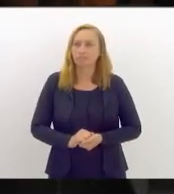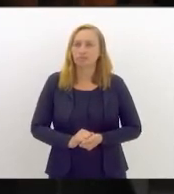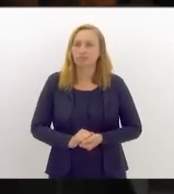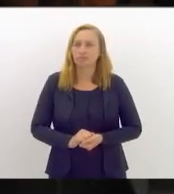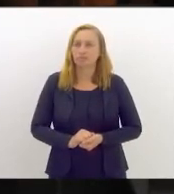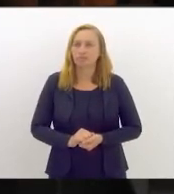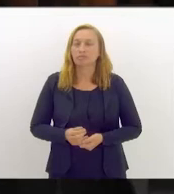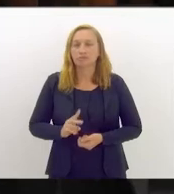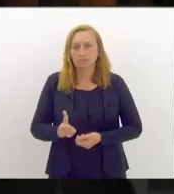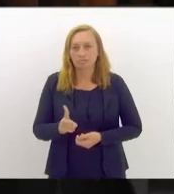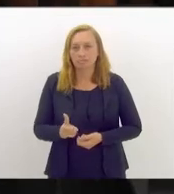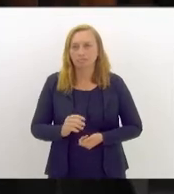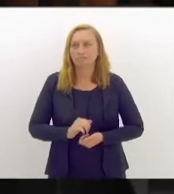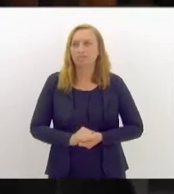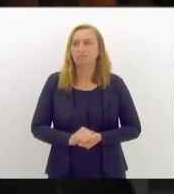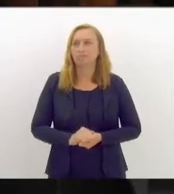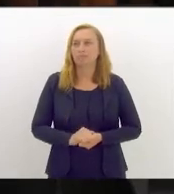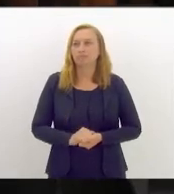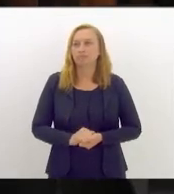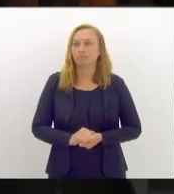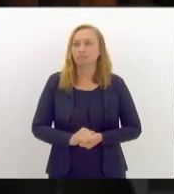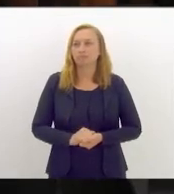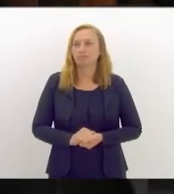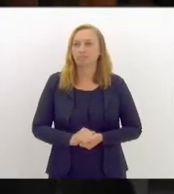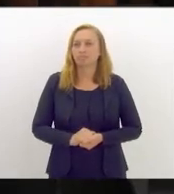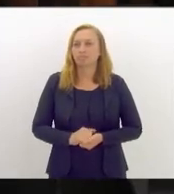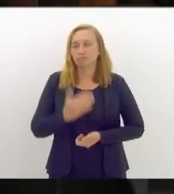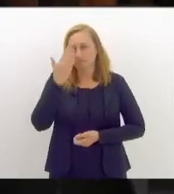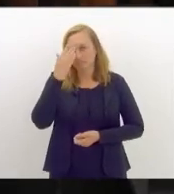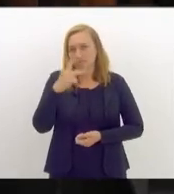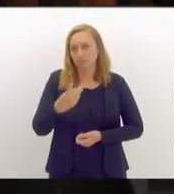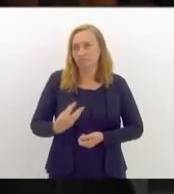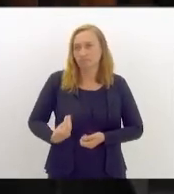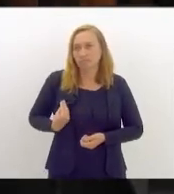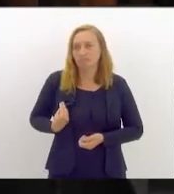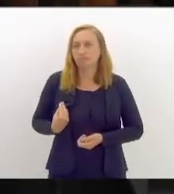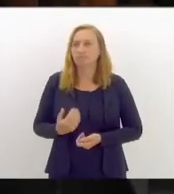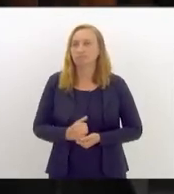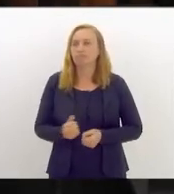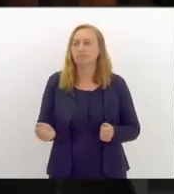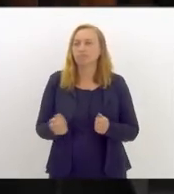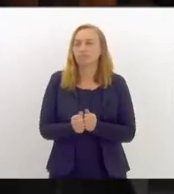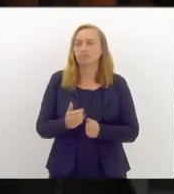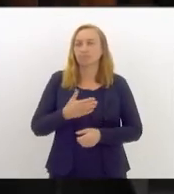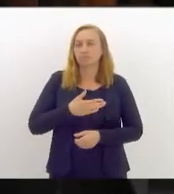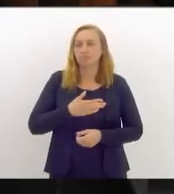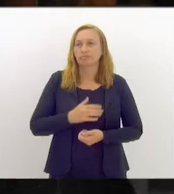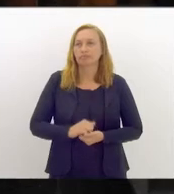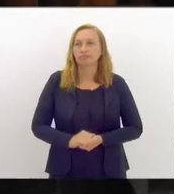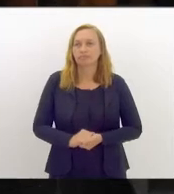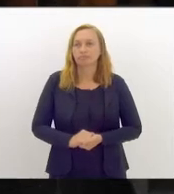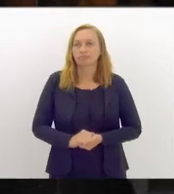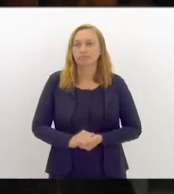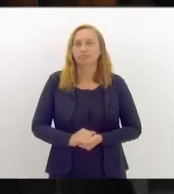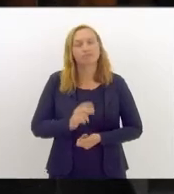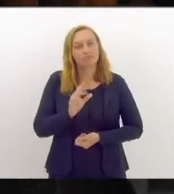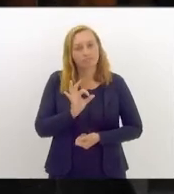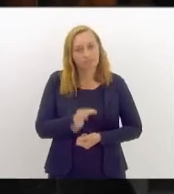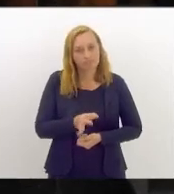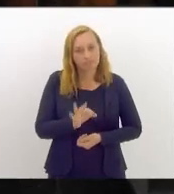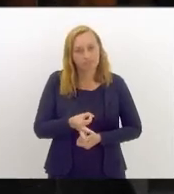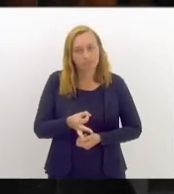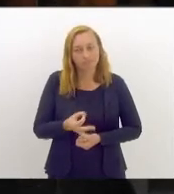é sempre grata a sua presença junto a mim e certamente